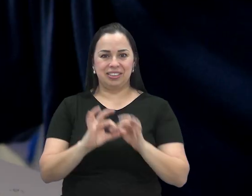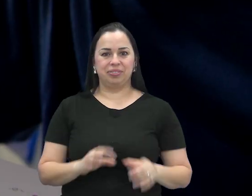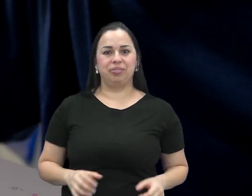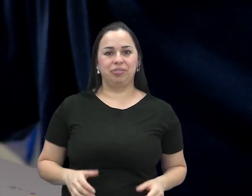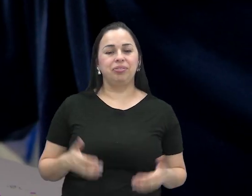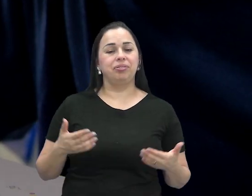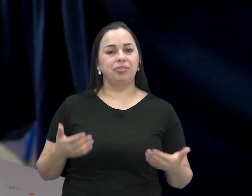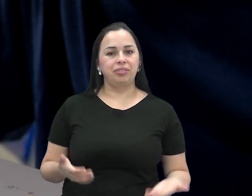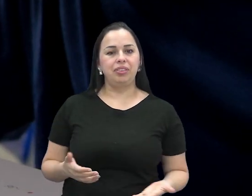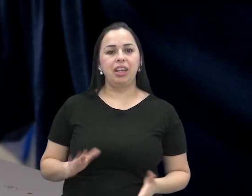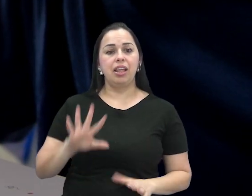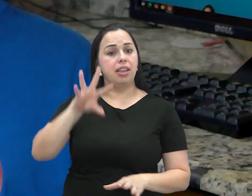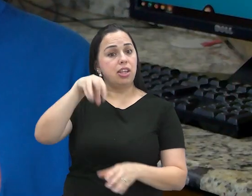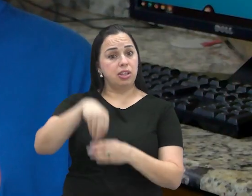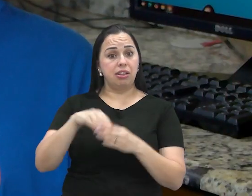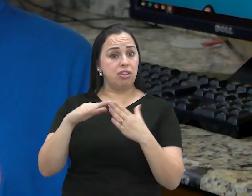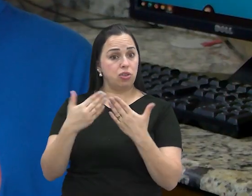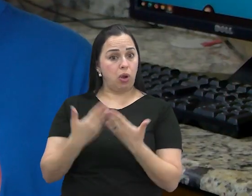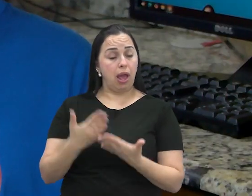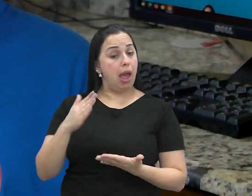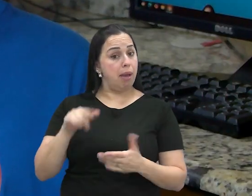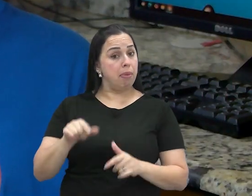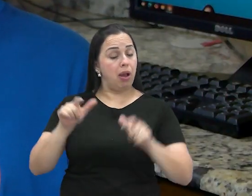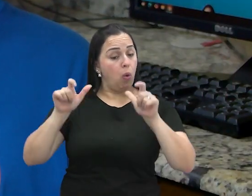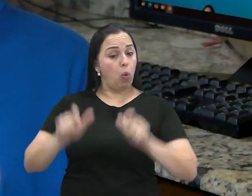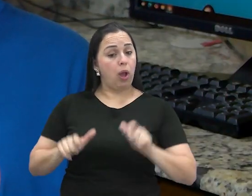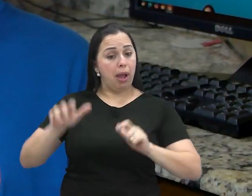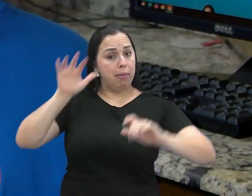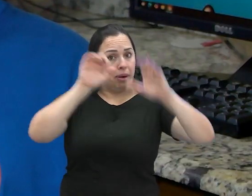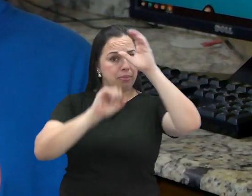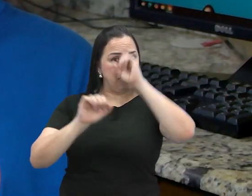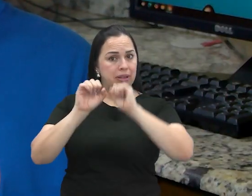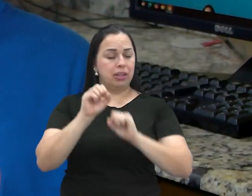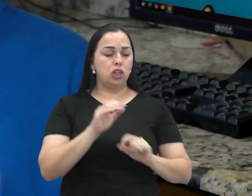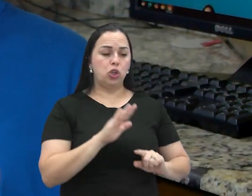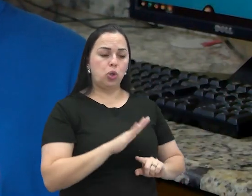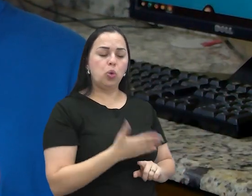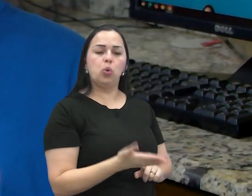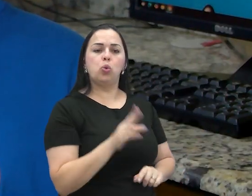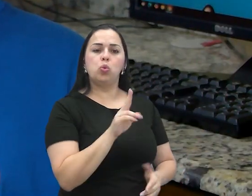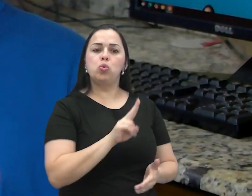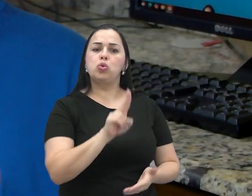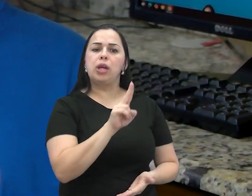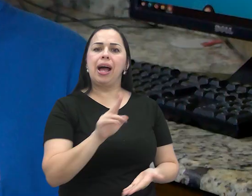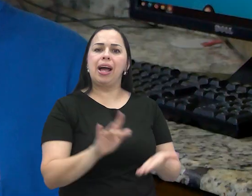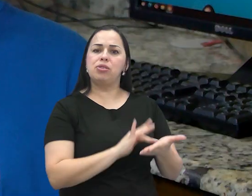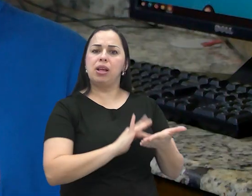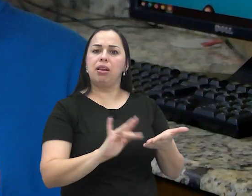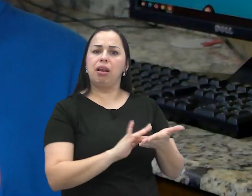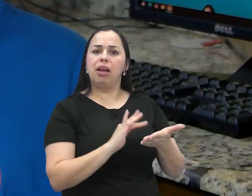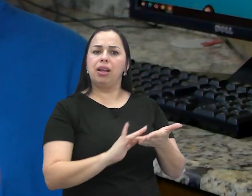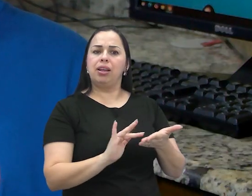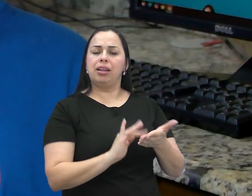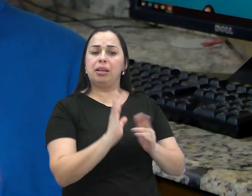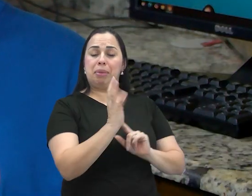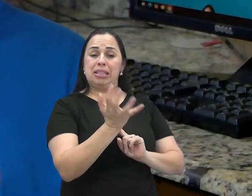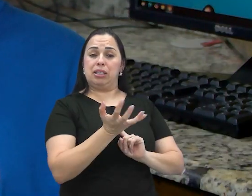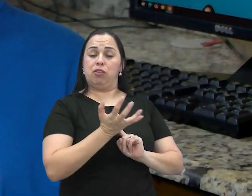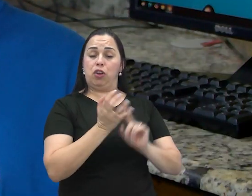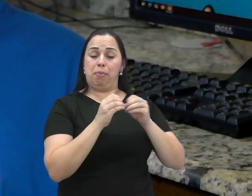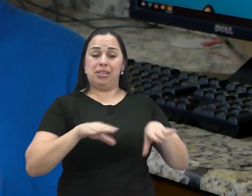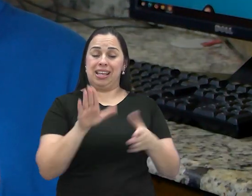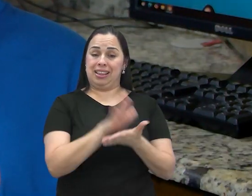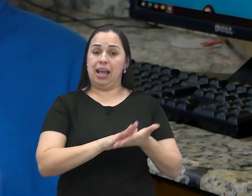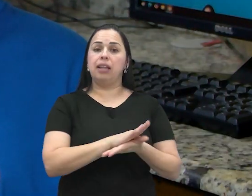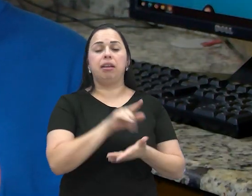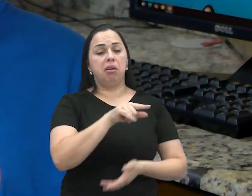isso esses alunos entendem bem. Eu acho que a escola é um lugar para a gente aprender. E se a gente aprender a usar o celular de uma maneira não nociva aqui, a gente vai